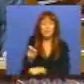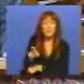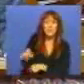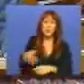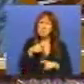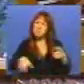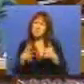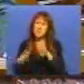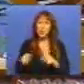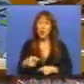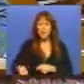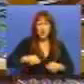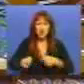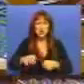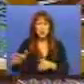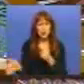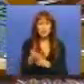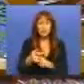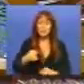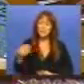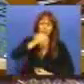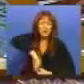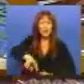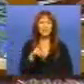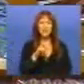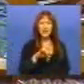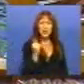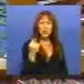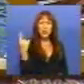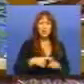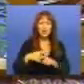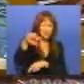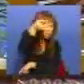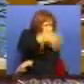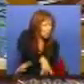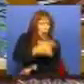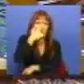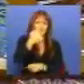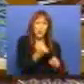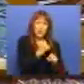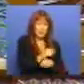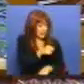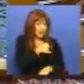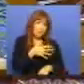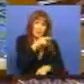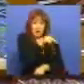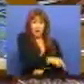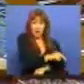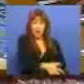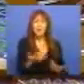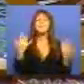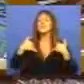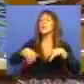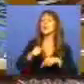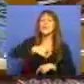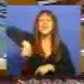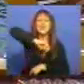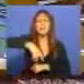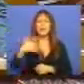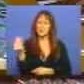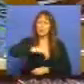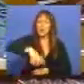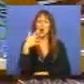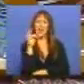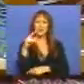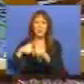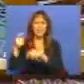em média os gestores nacionais recebem 32 vezes mais do que os empregados das suas empresas. Na Espanha ganham 14